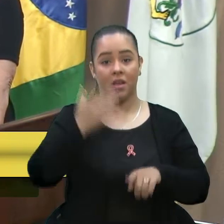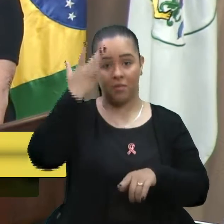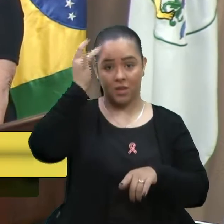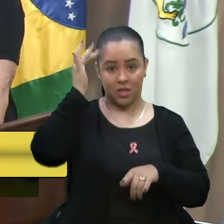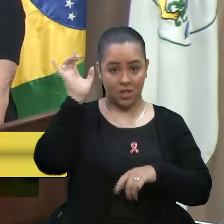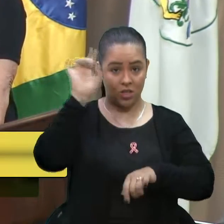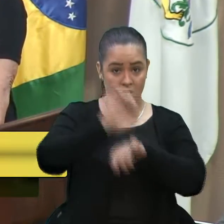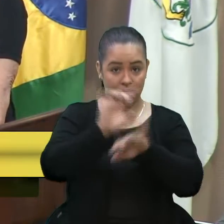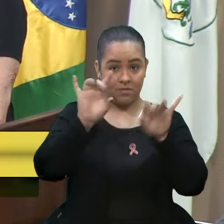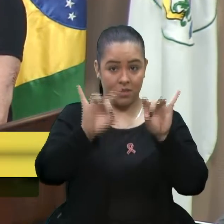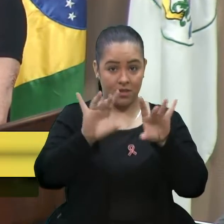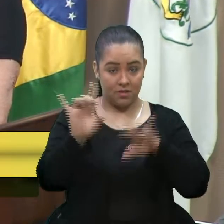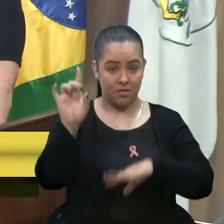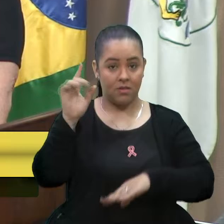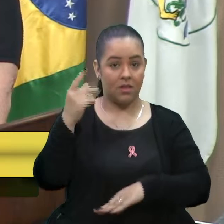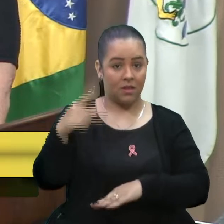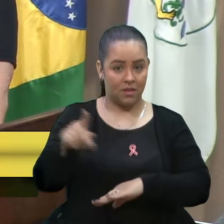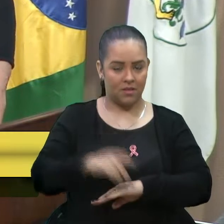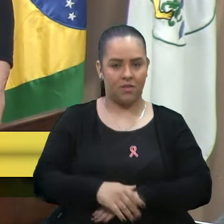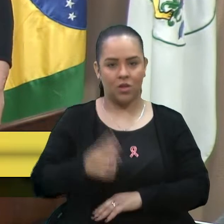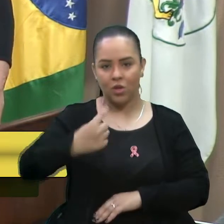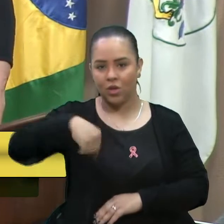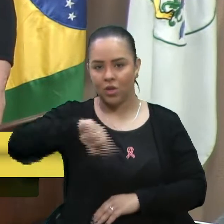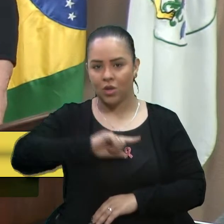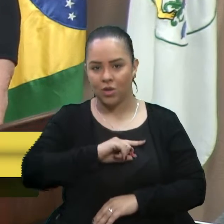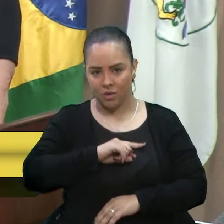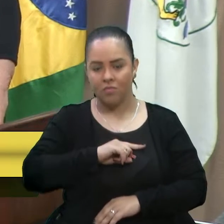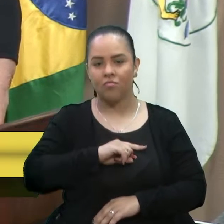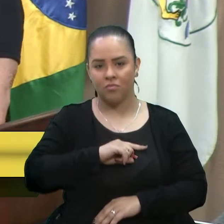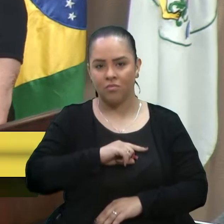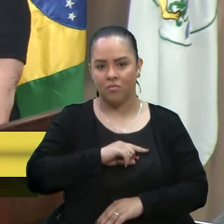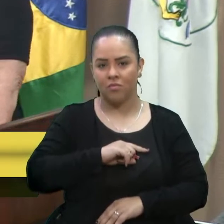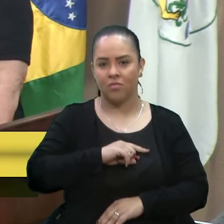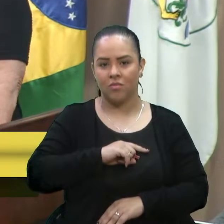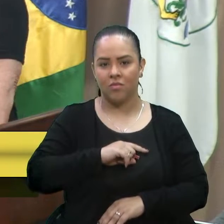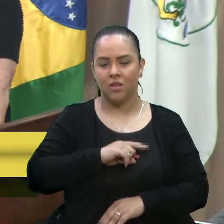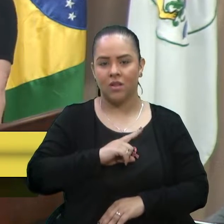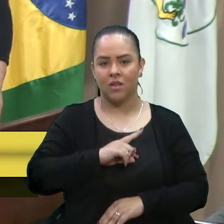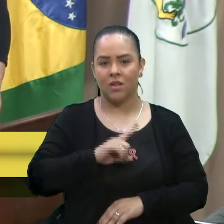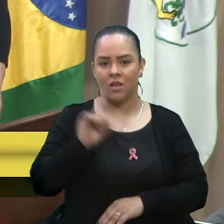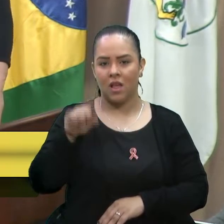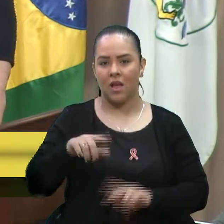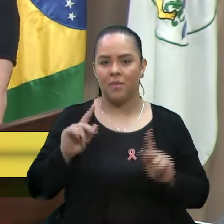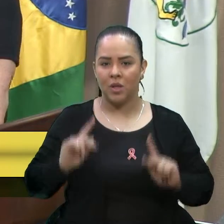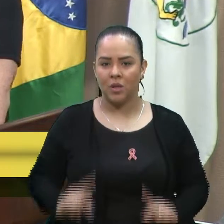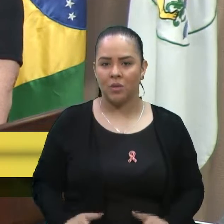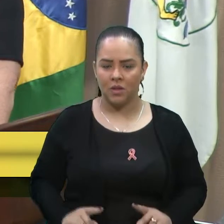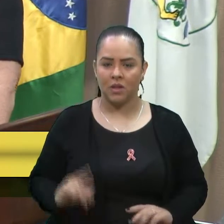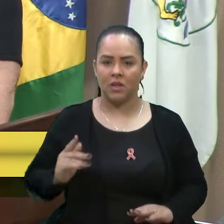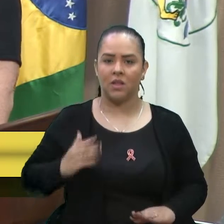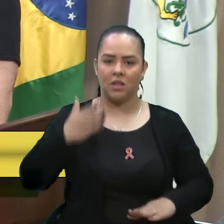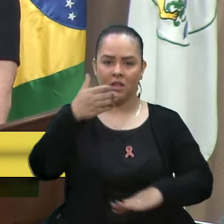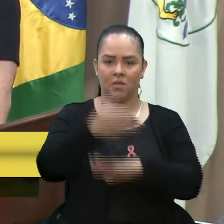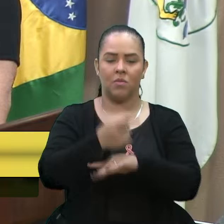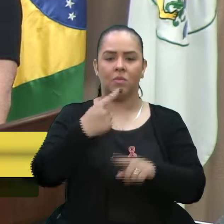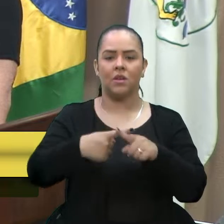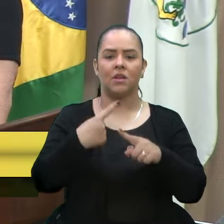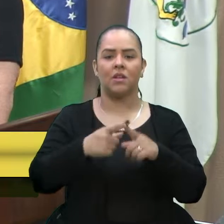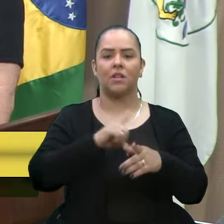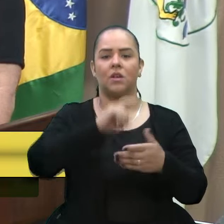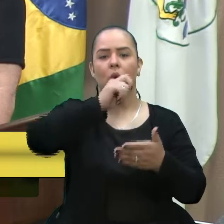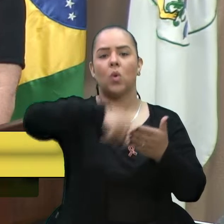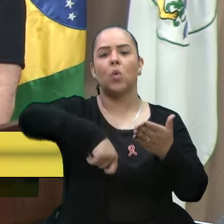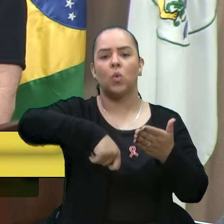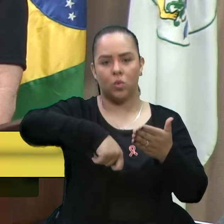eles. Nós, servidores públicos, somos aqueles que entramos por concurso público,